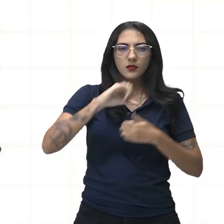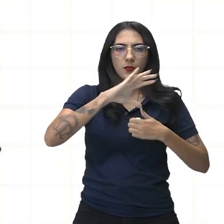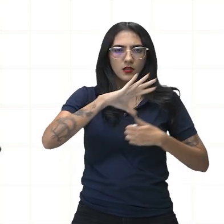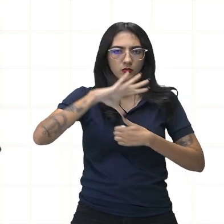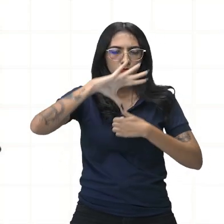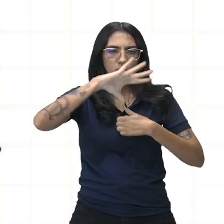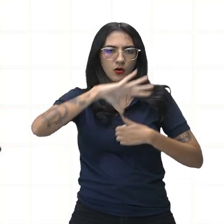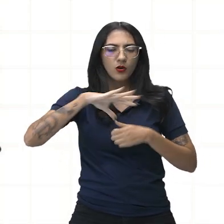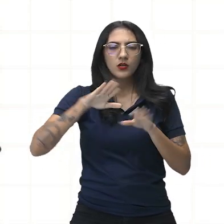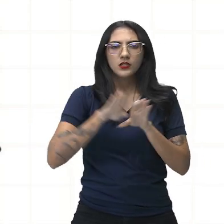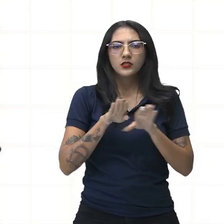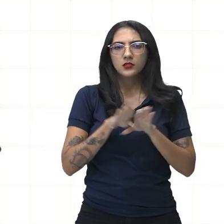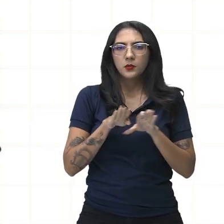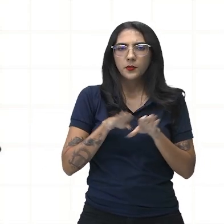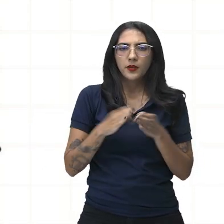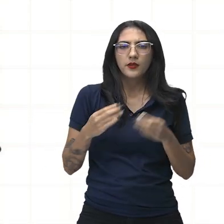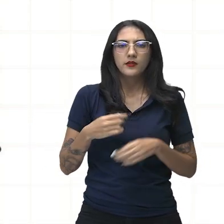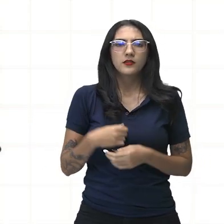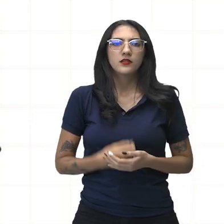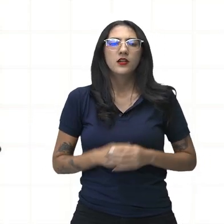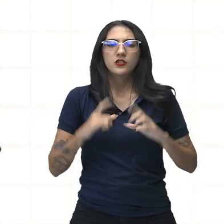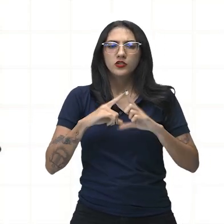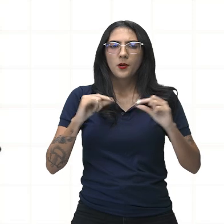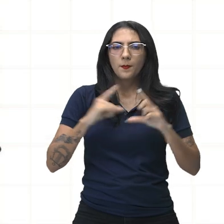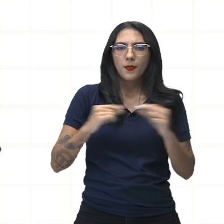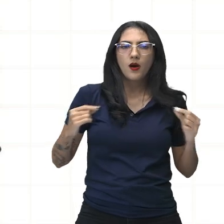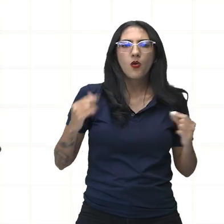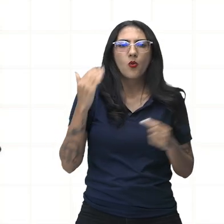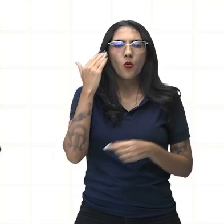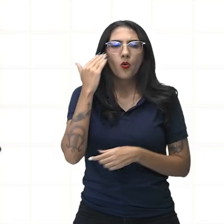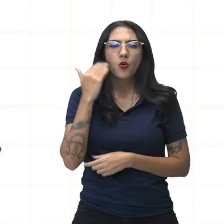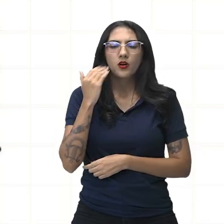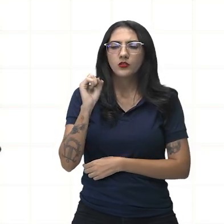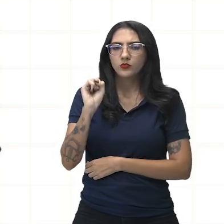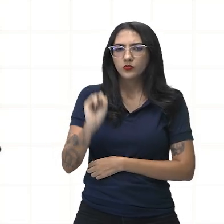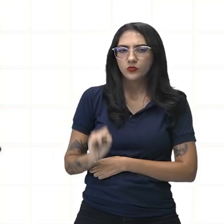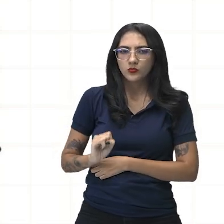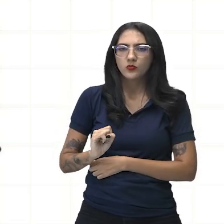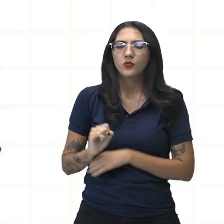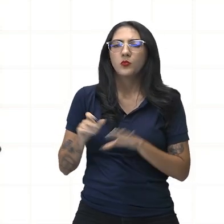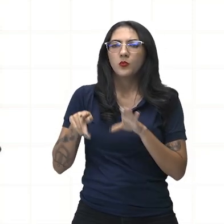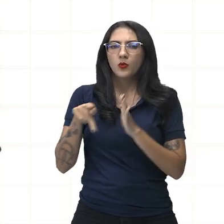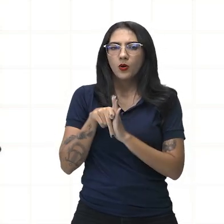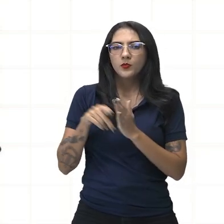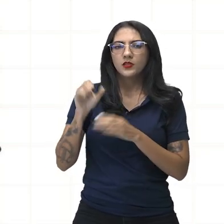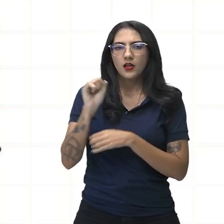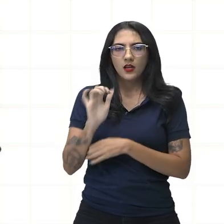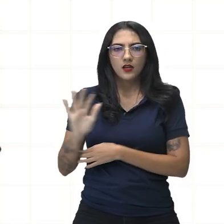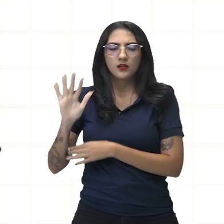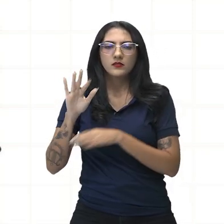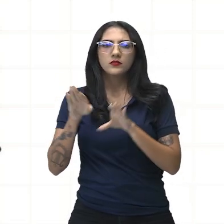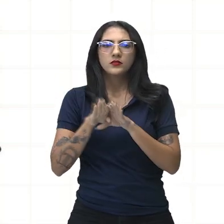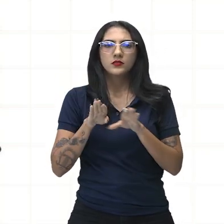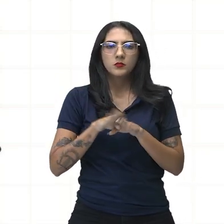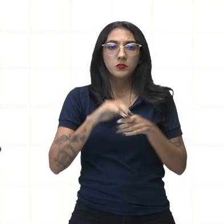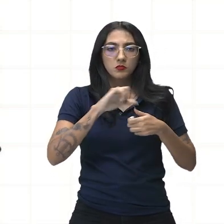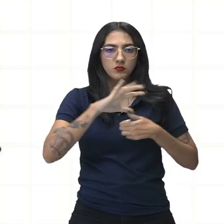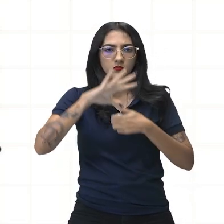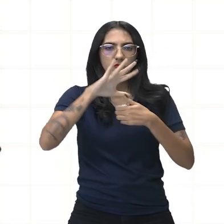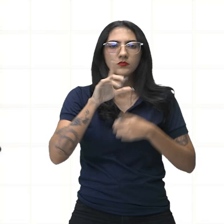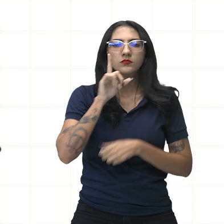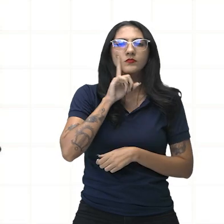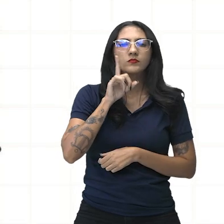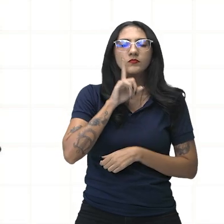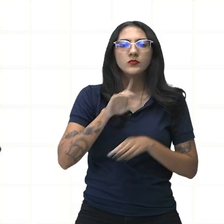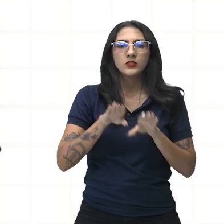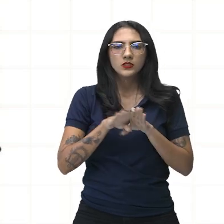Norte, Indonésia, Japão, Coreia do Sul, na Ásia, por exemplo, Estados Unidos na América do Norte,